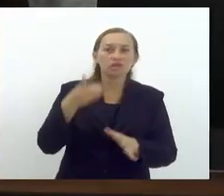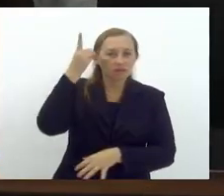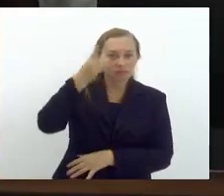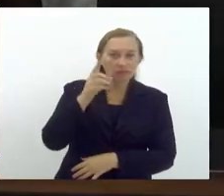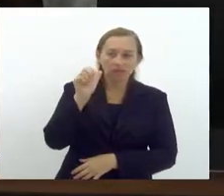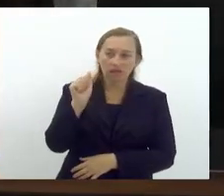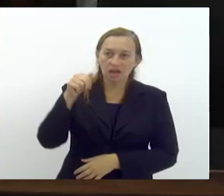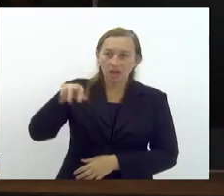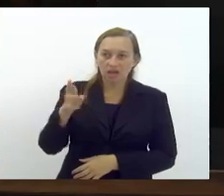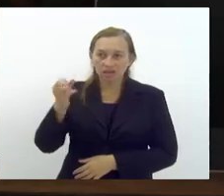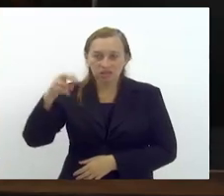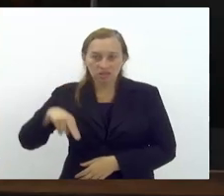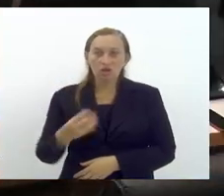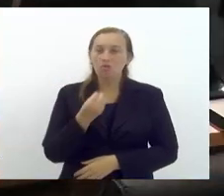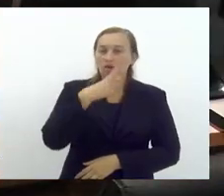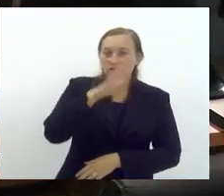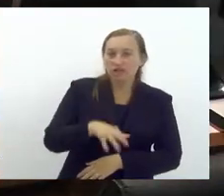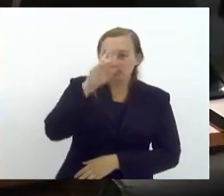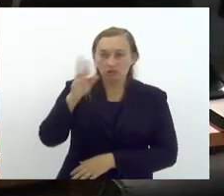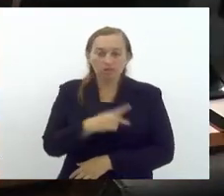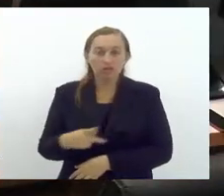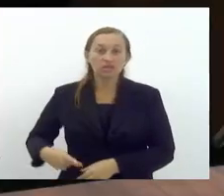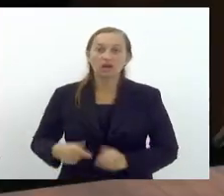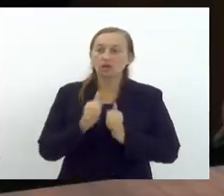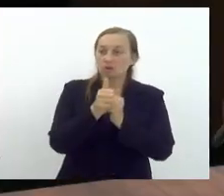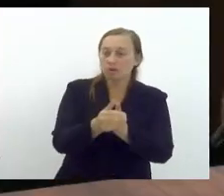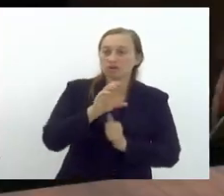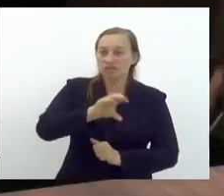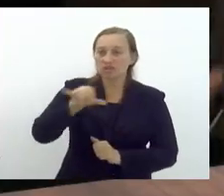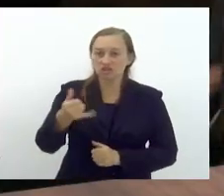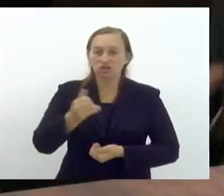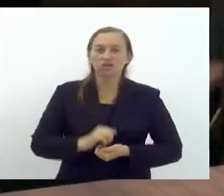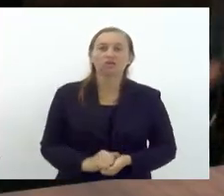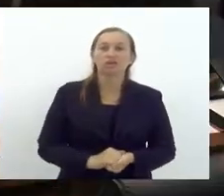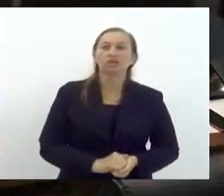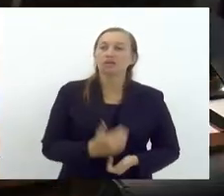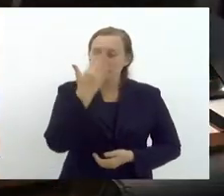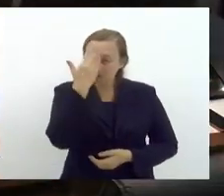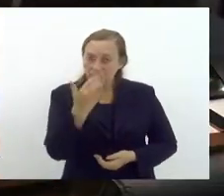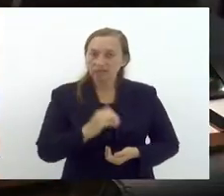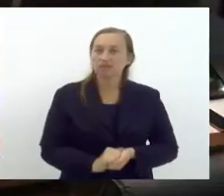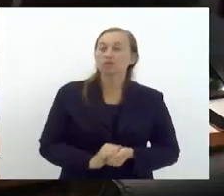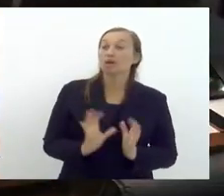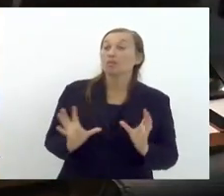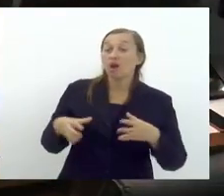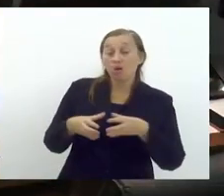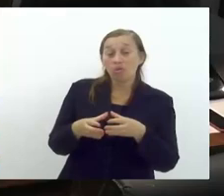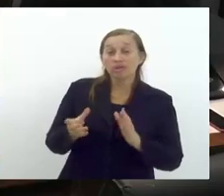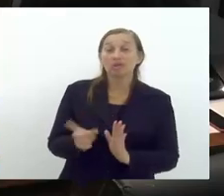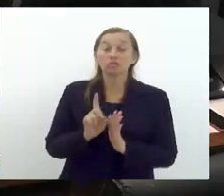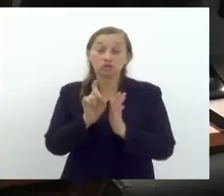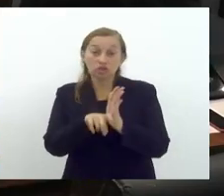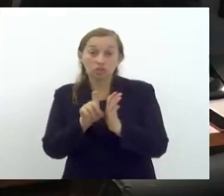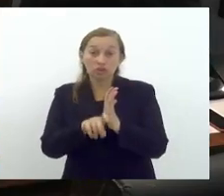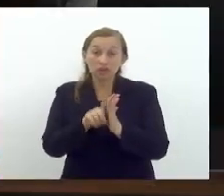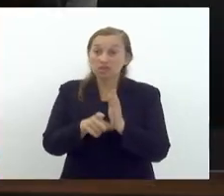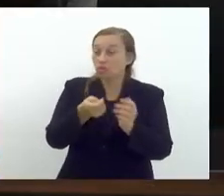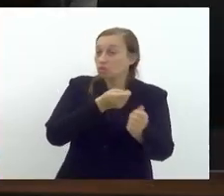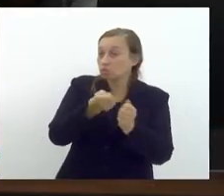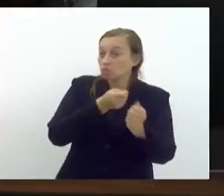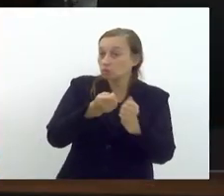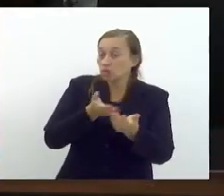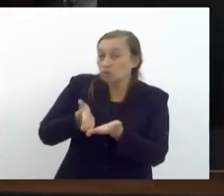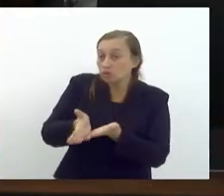Moraes Boa tarde Presidente acompanho parecer da ccj Muito obrigado pela comissão de tributação controle da